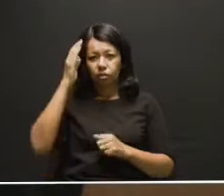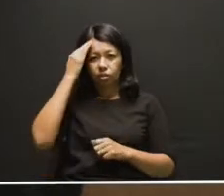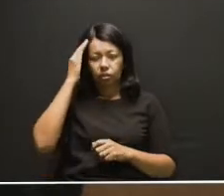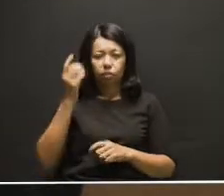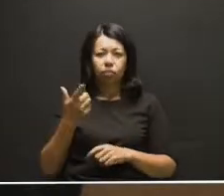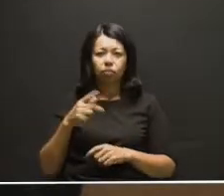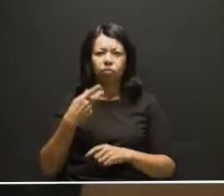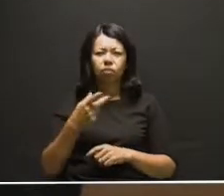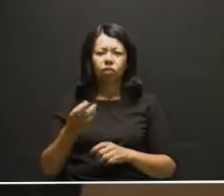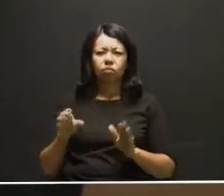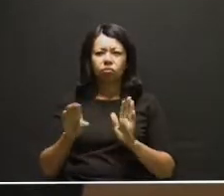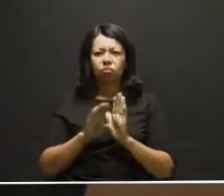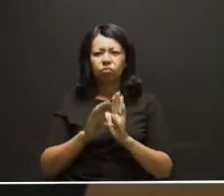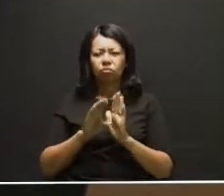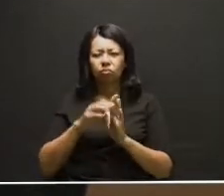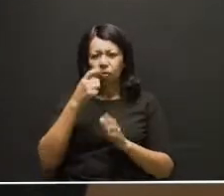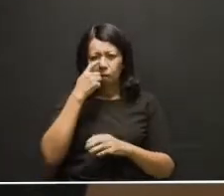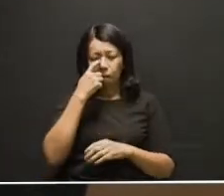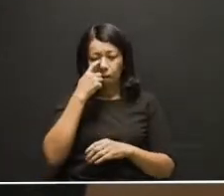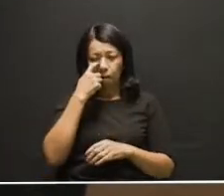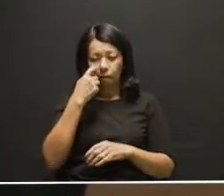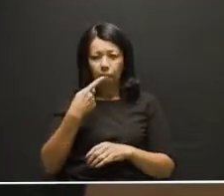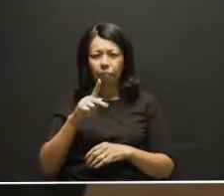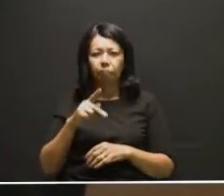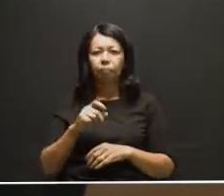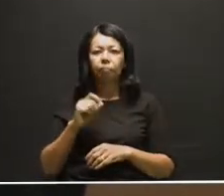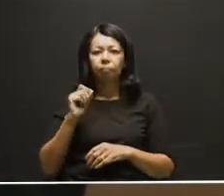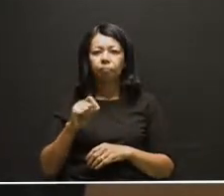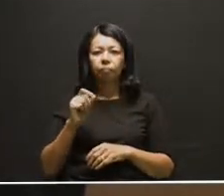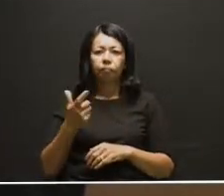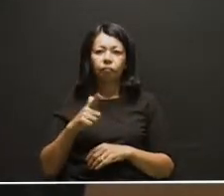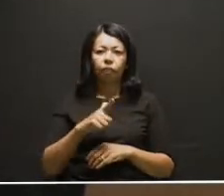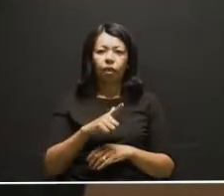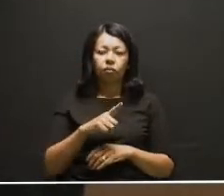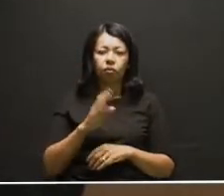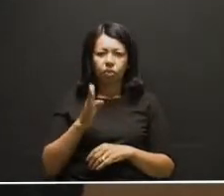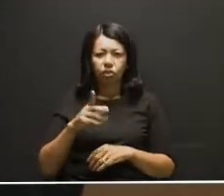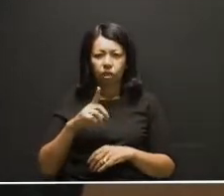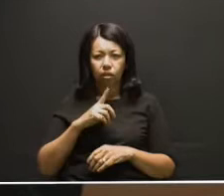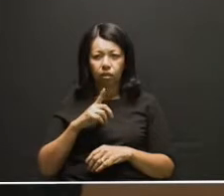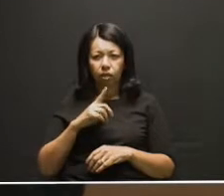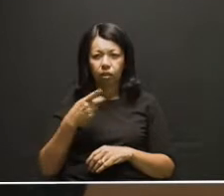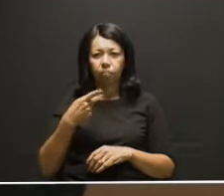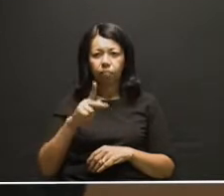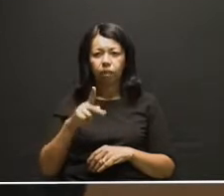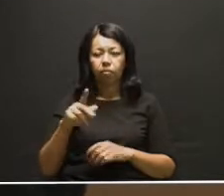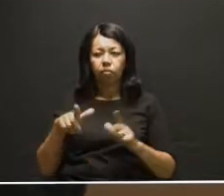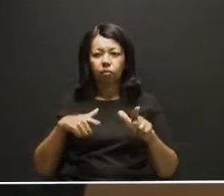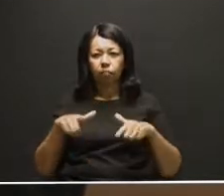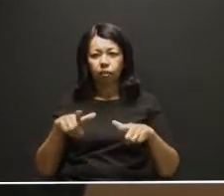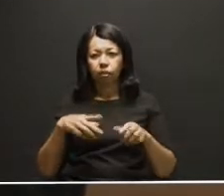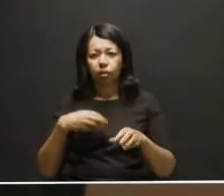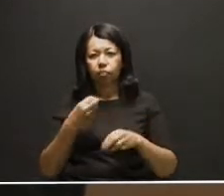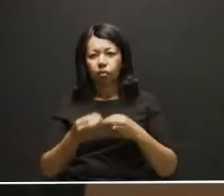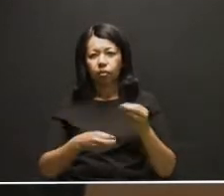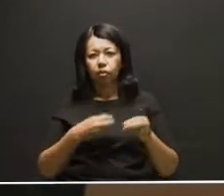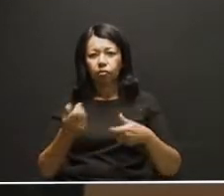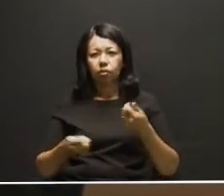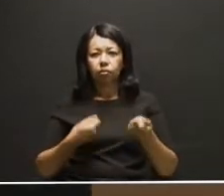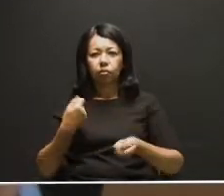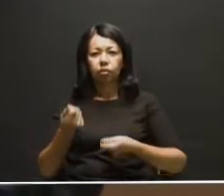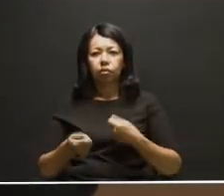dispositivo constitucional para abarcar matérias além daquelas que relativas ao funcionamento e estruturação da administração